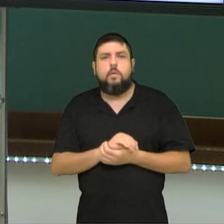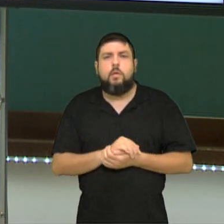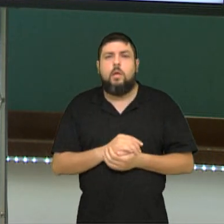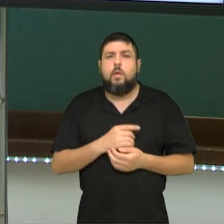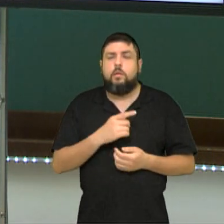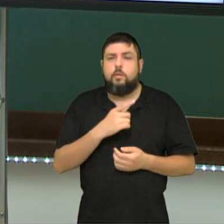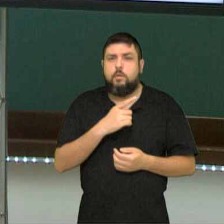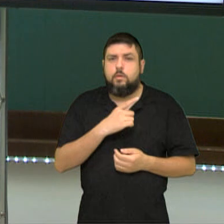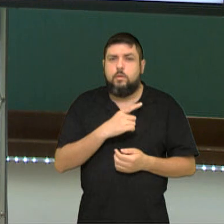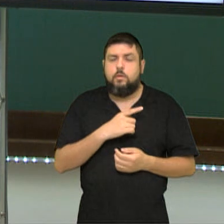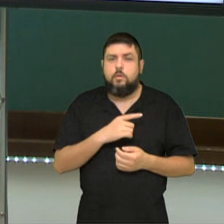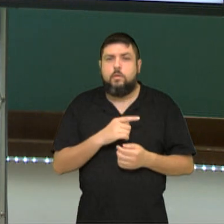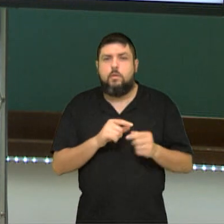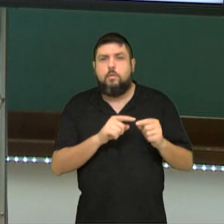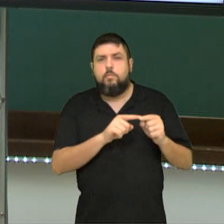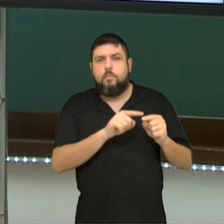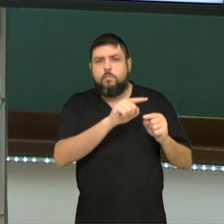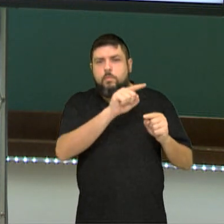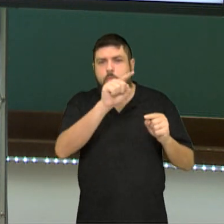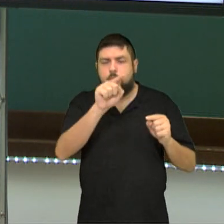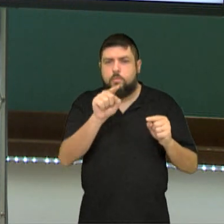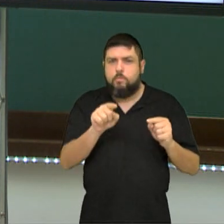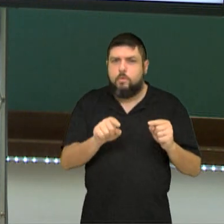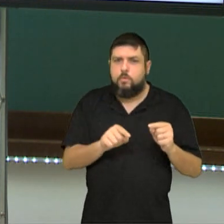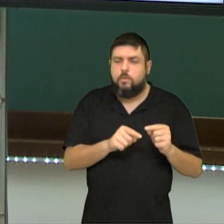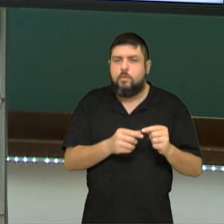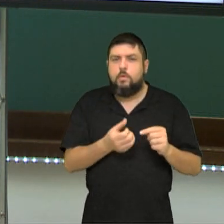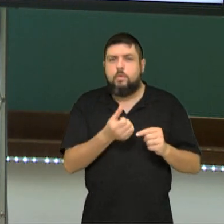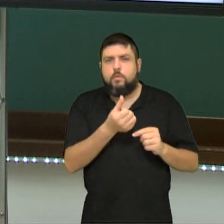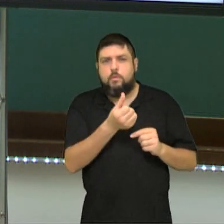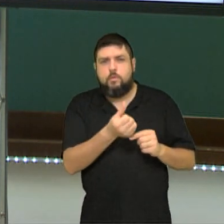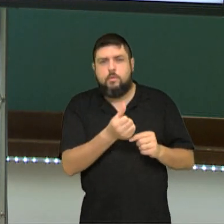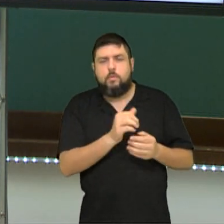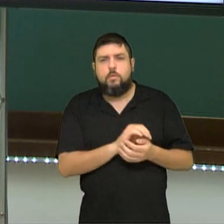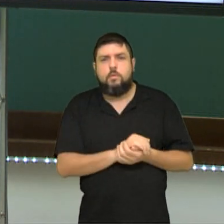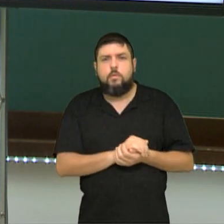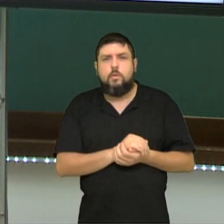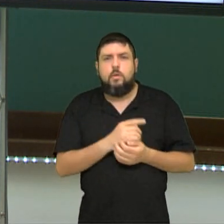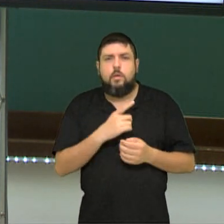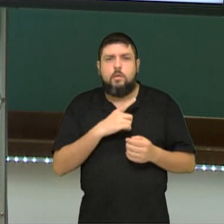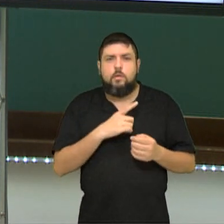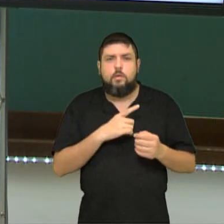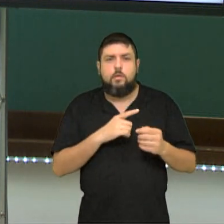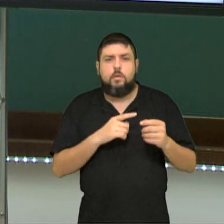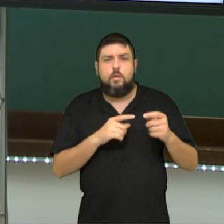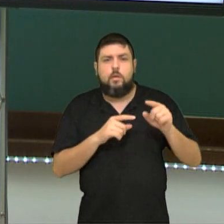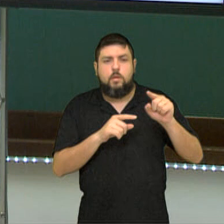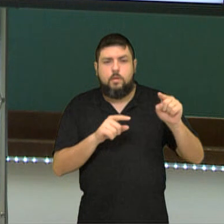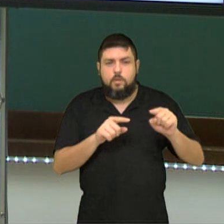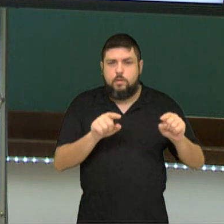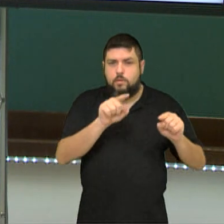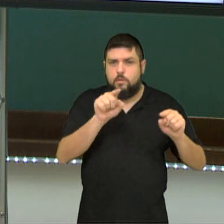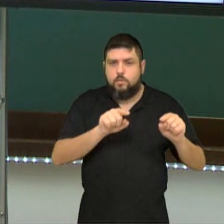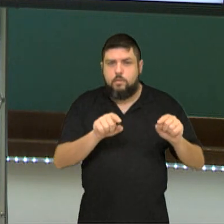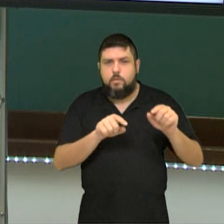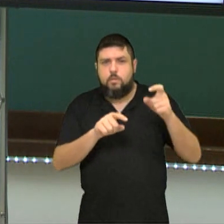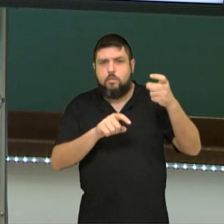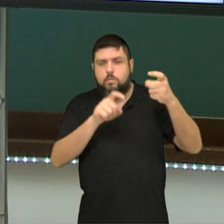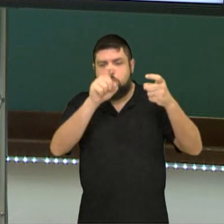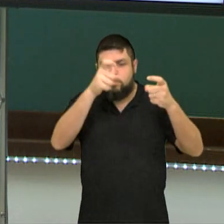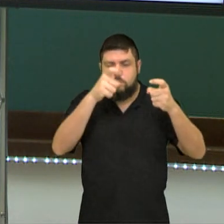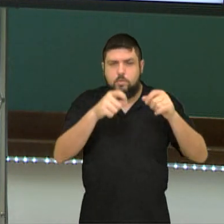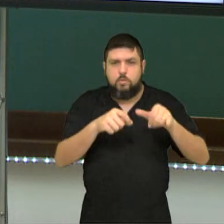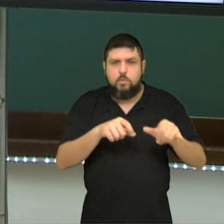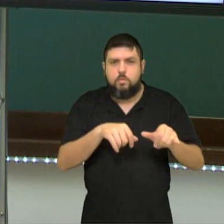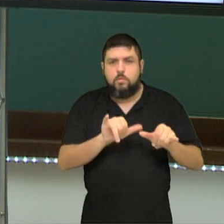3, 4, 5, 6 lados. Cada lado tem Z e Z, X e X, Y e Y. Aqui eu